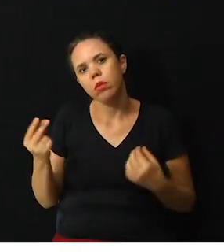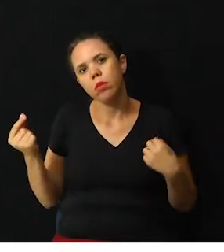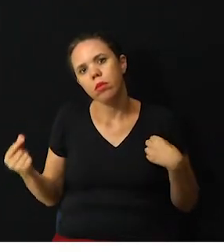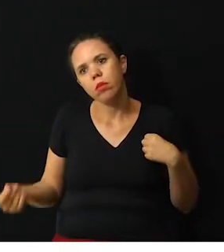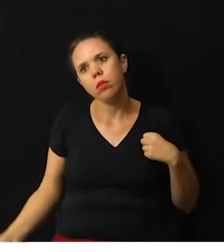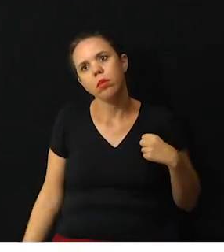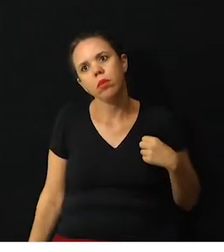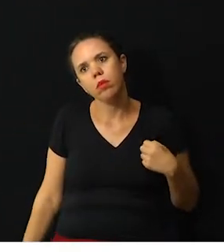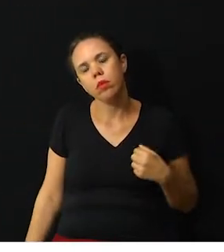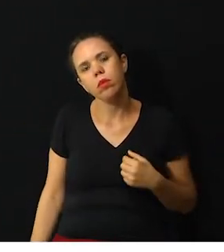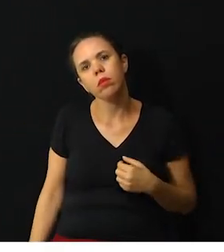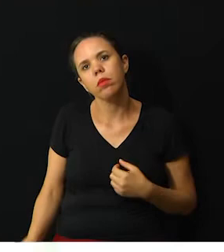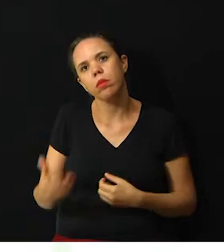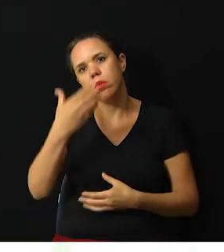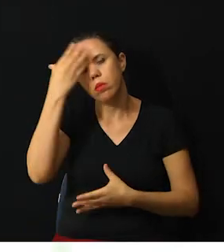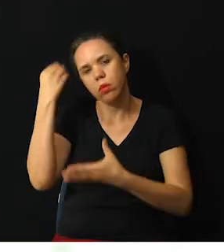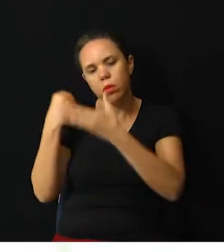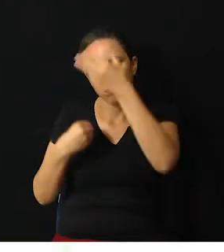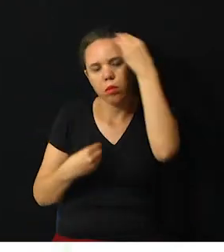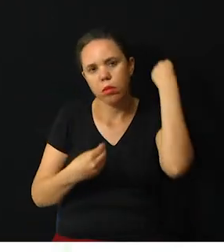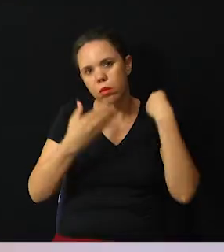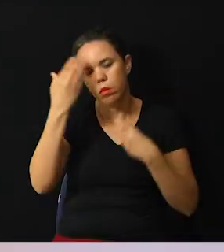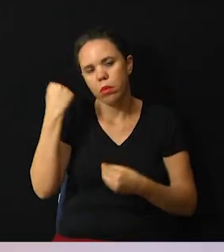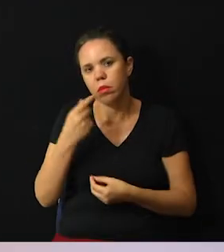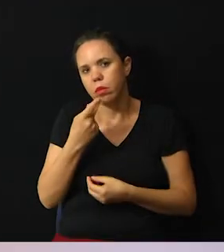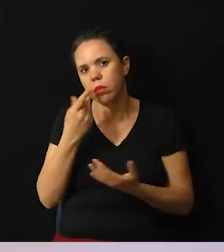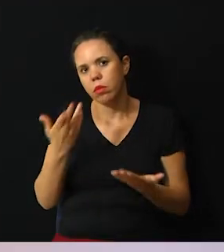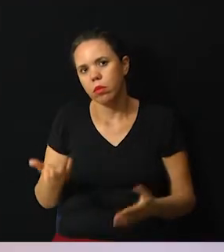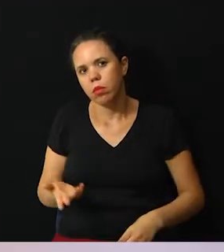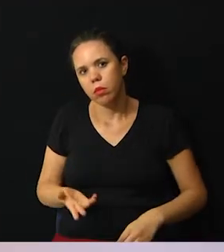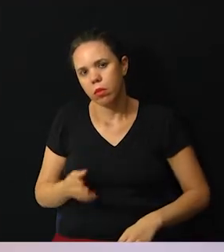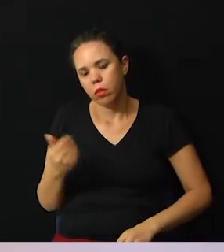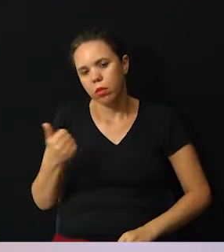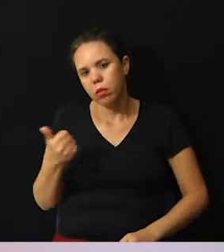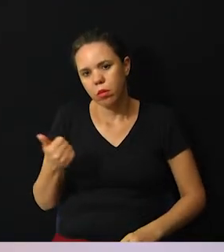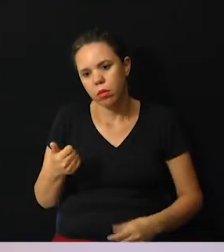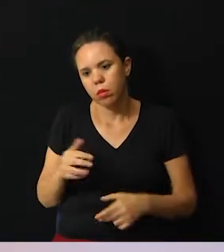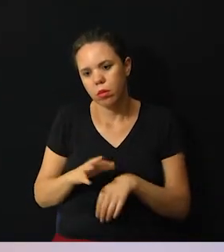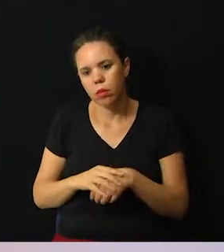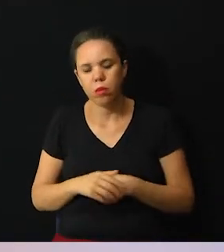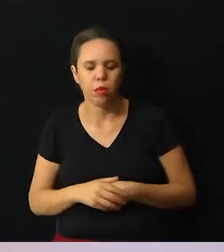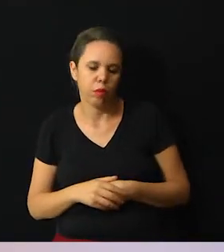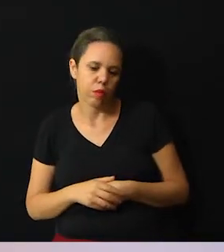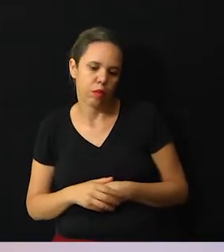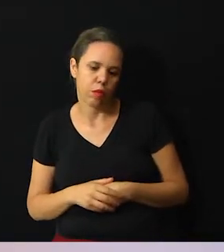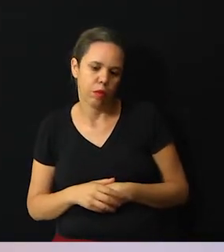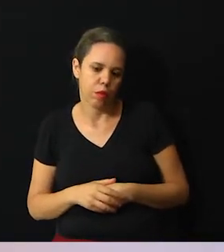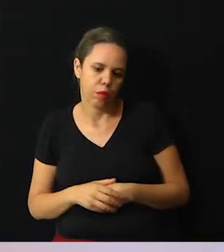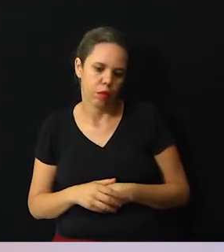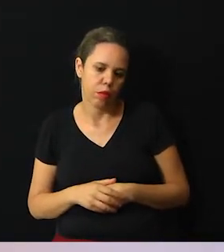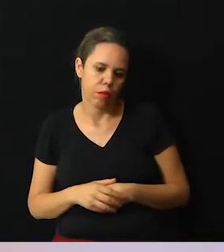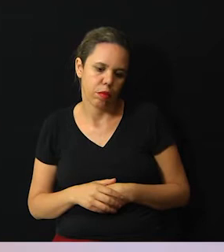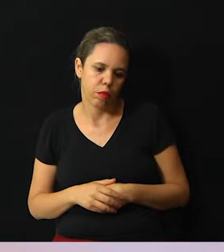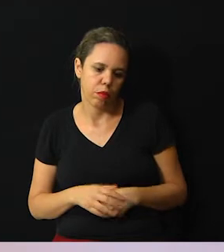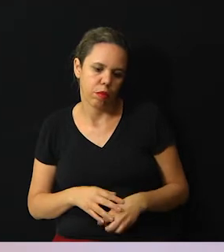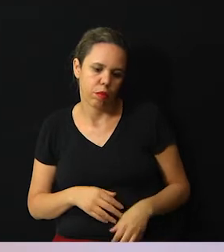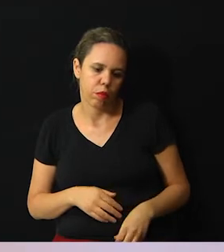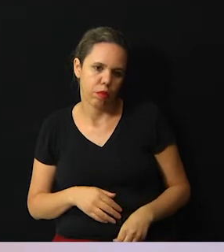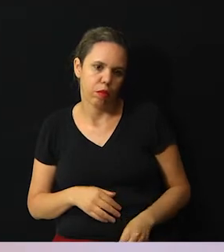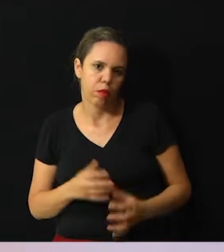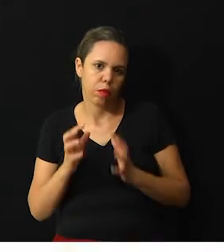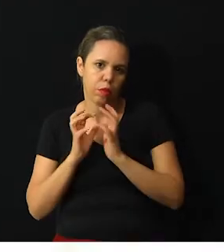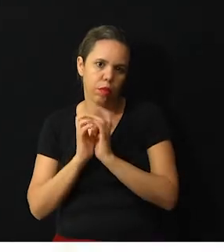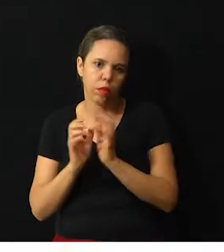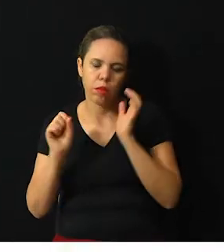bastante tempo, entendeu? O esquecimento pode-se dizer que aí é um dos primeiros sintomas, doutora? O